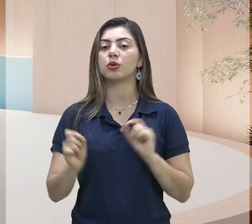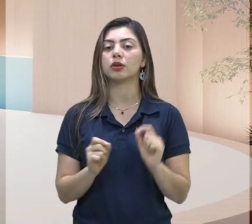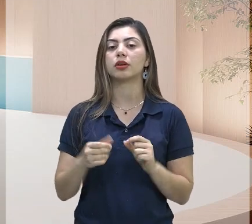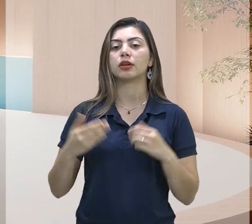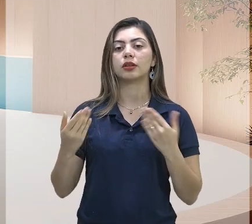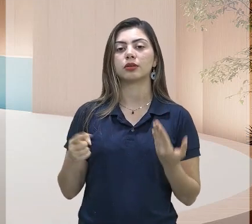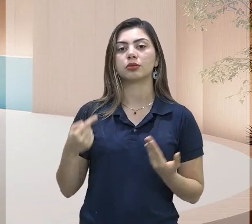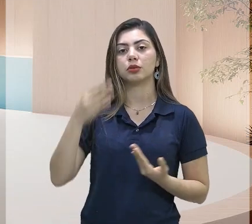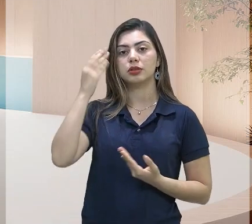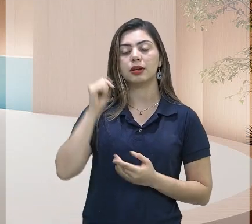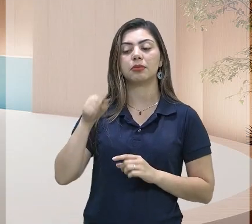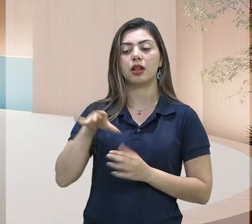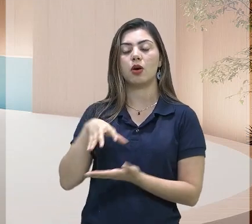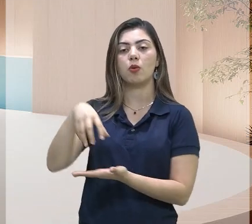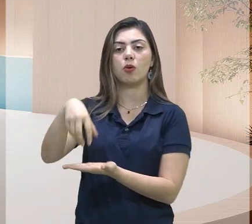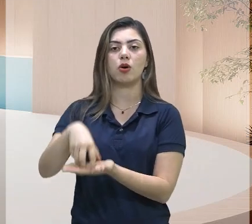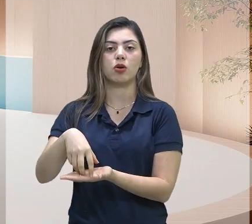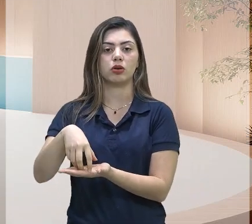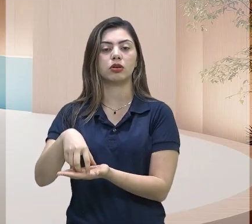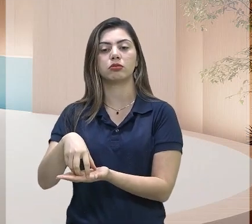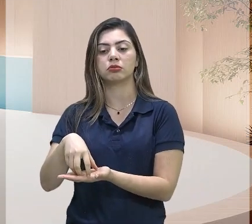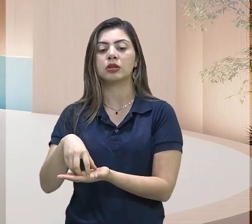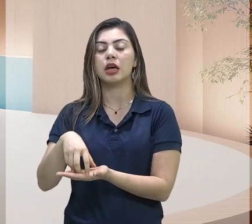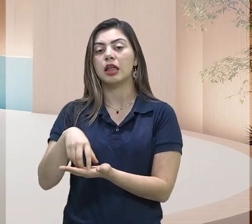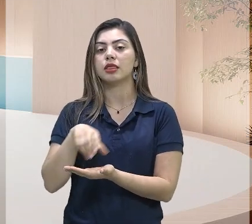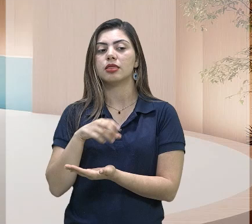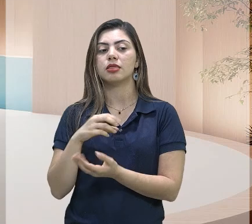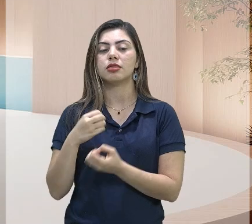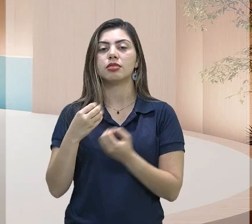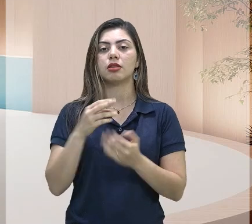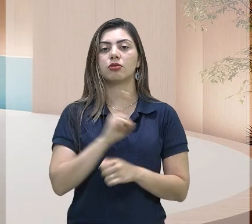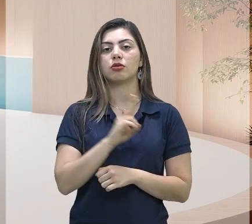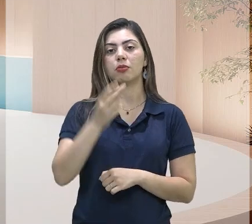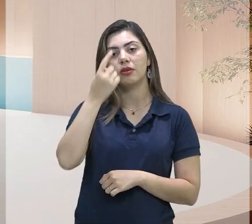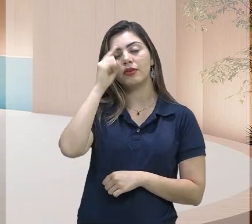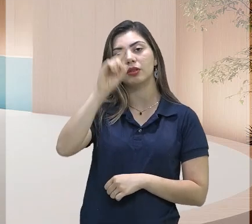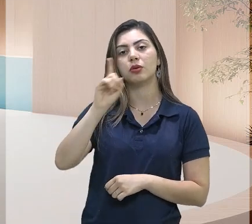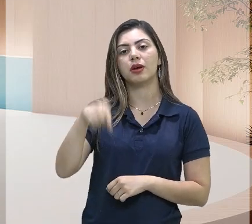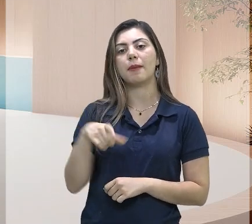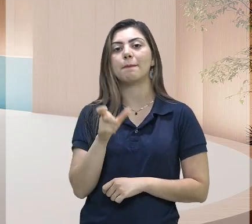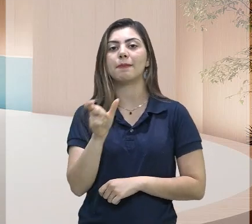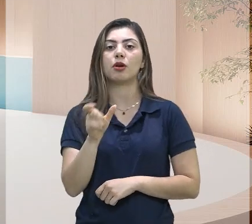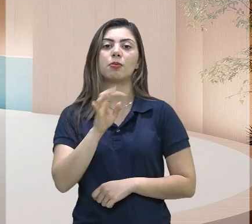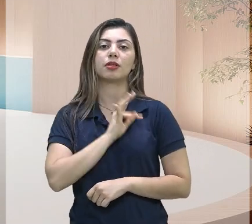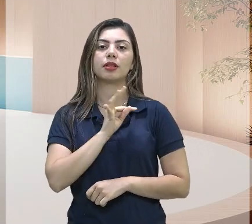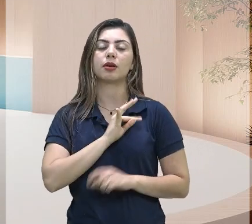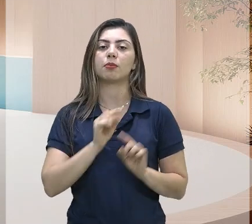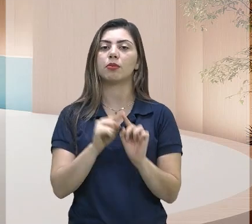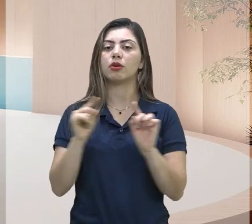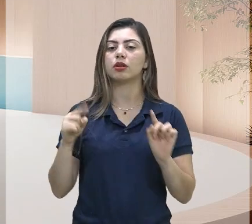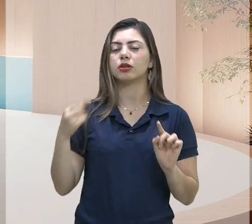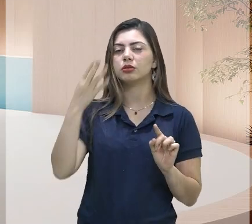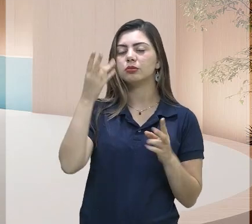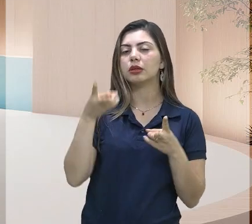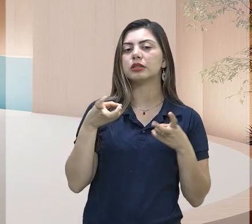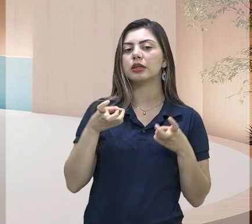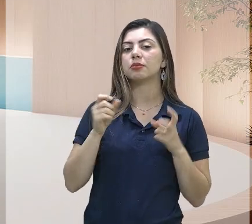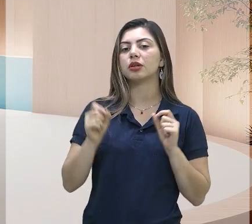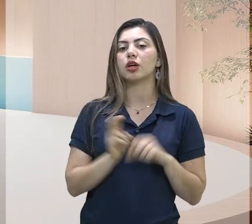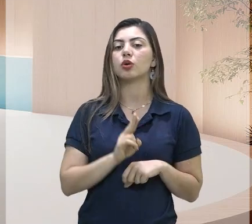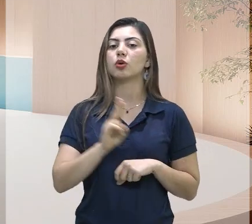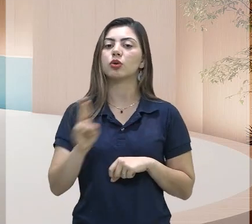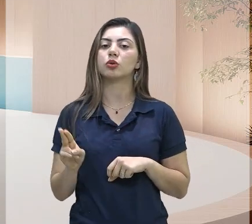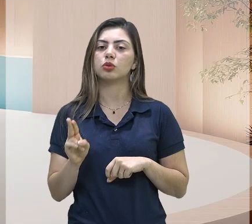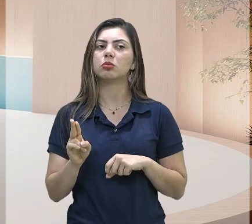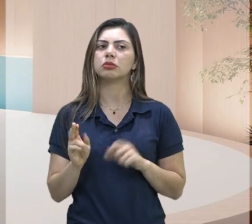Embrapa dá para os solos, tá certo? São nomes mais técnicos, mas a gente vai ver que esses solos eles podem receber